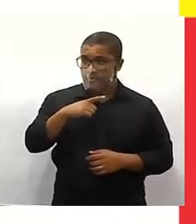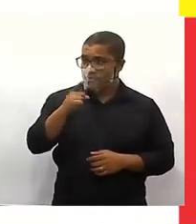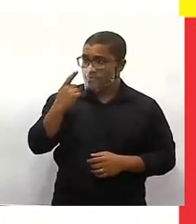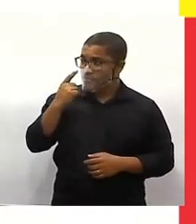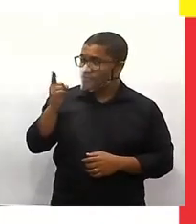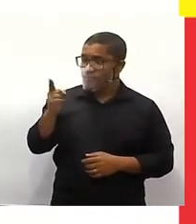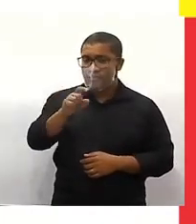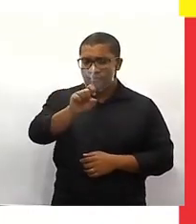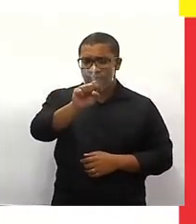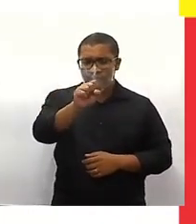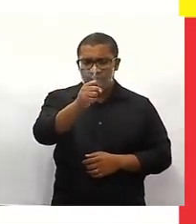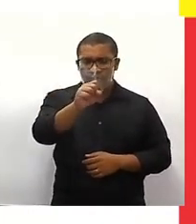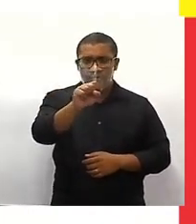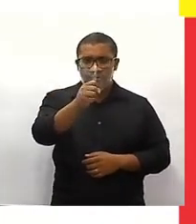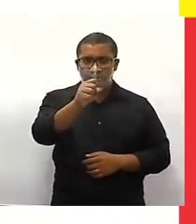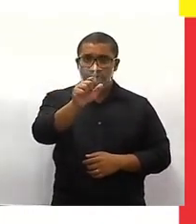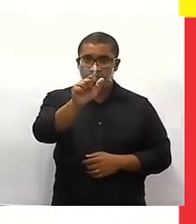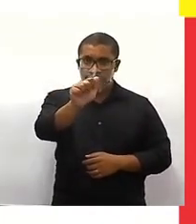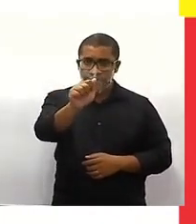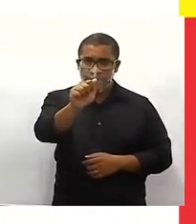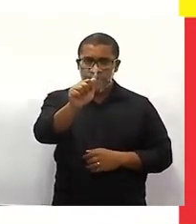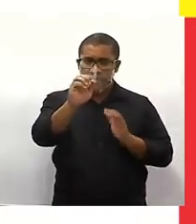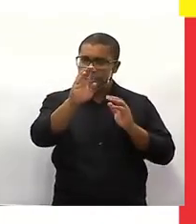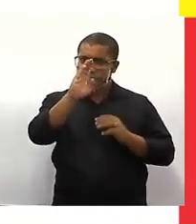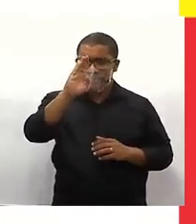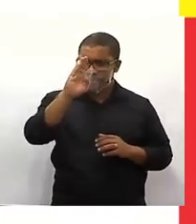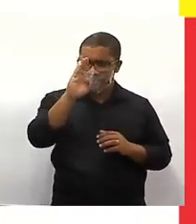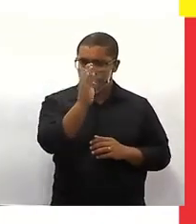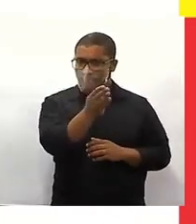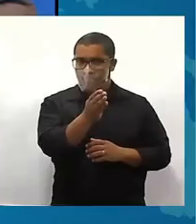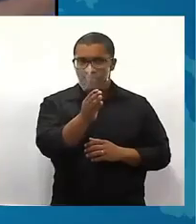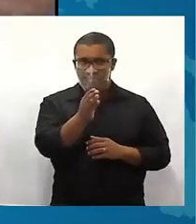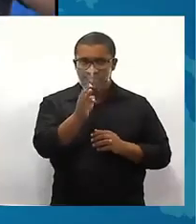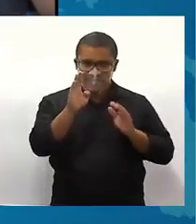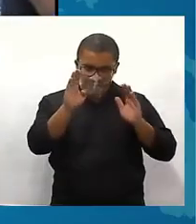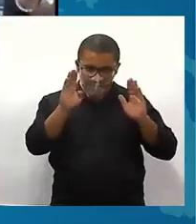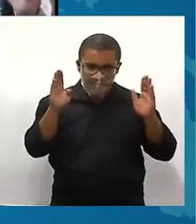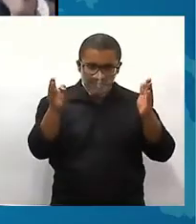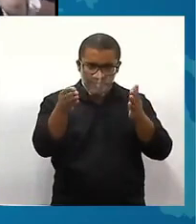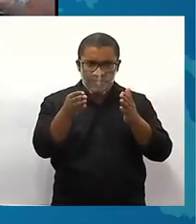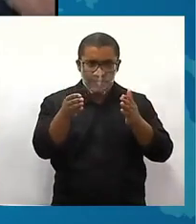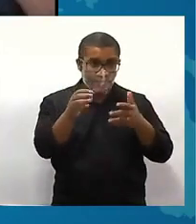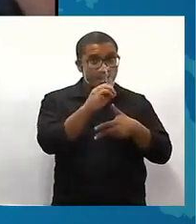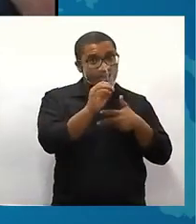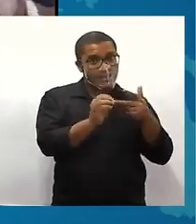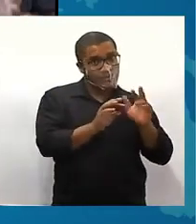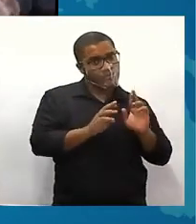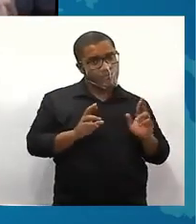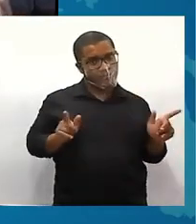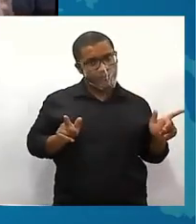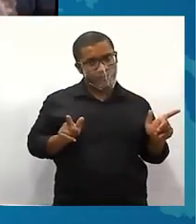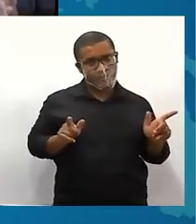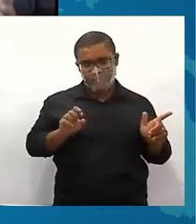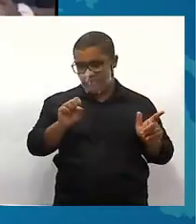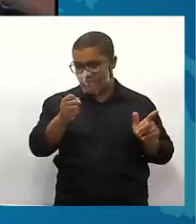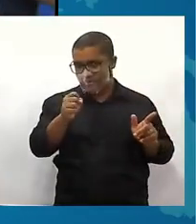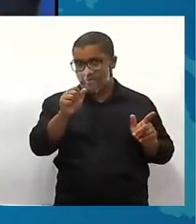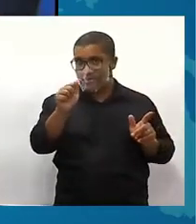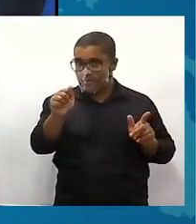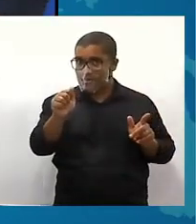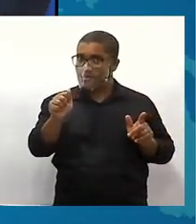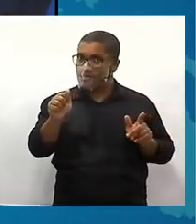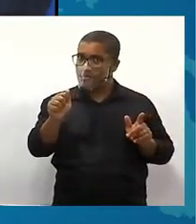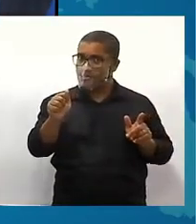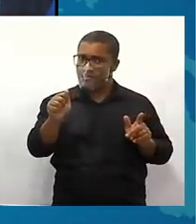que o SSA ele é mais específico. Não é diferente do Enem. O SSA é diferente do Enem. O Enem